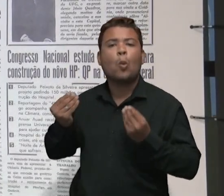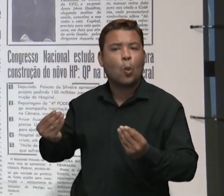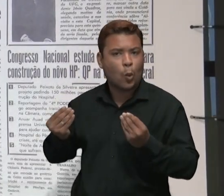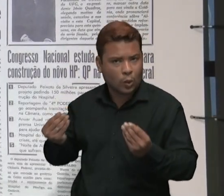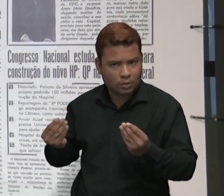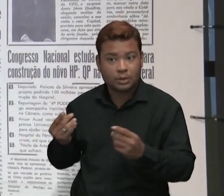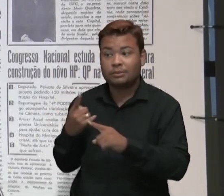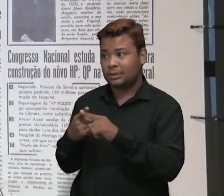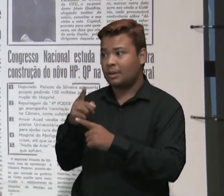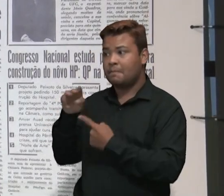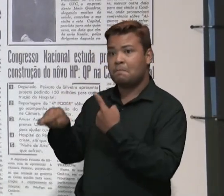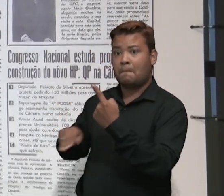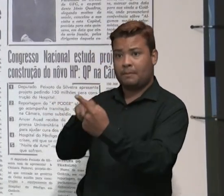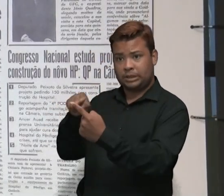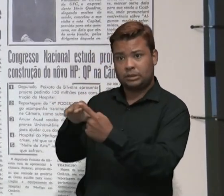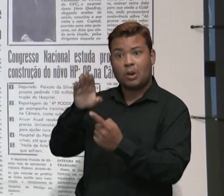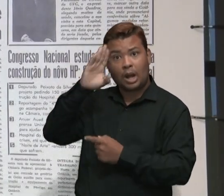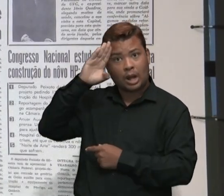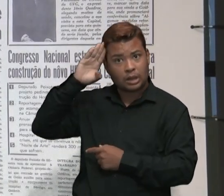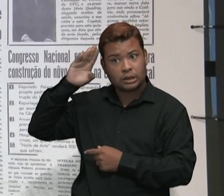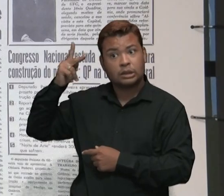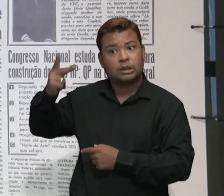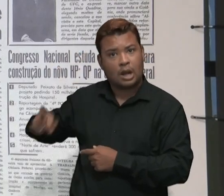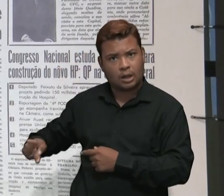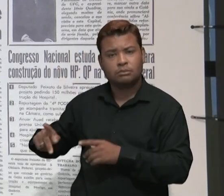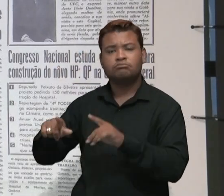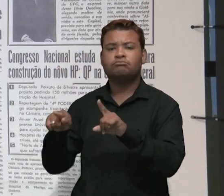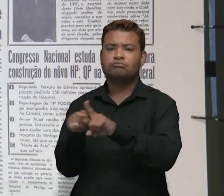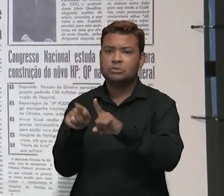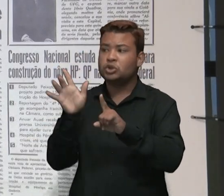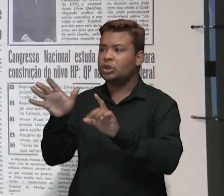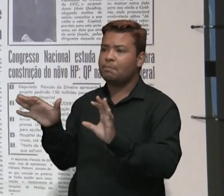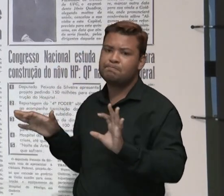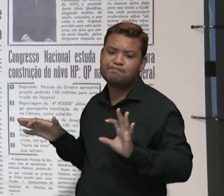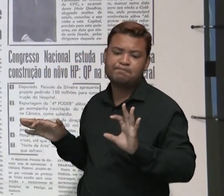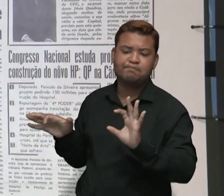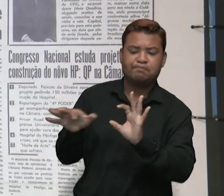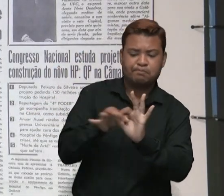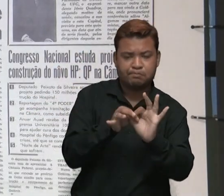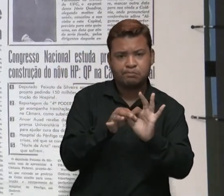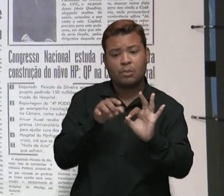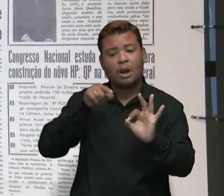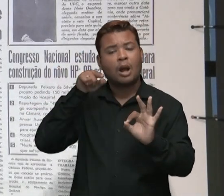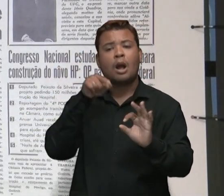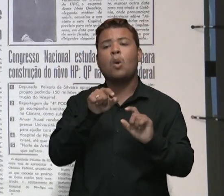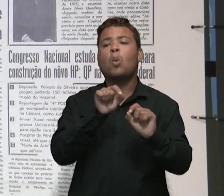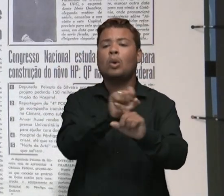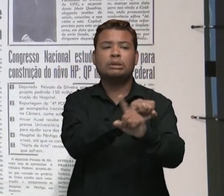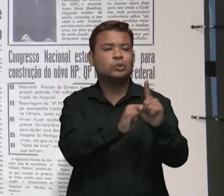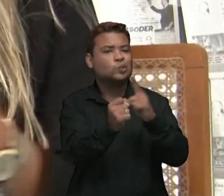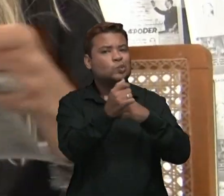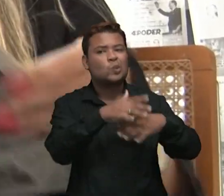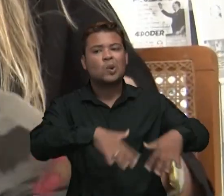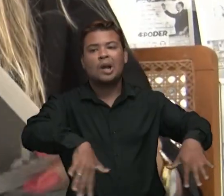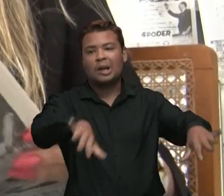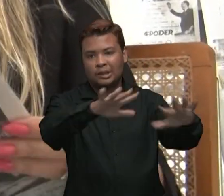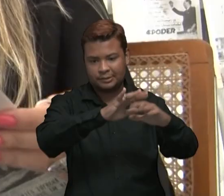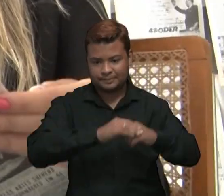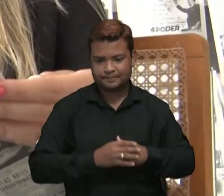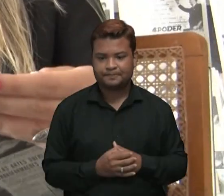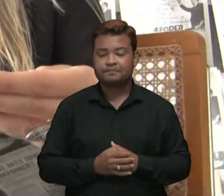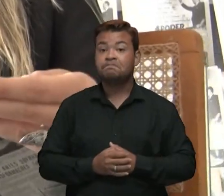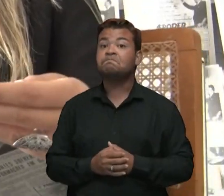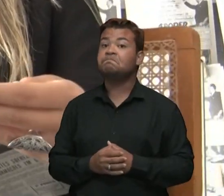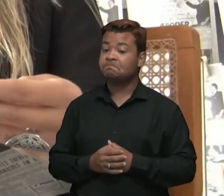a sua missão acadêmica e também já fazendo vínculos muito precisos com a sociedade em geral. Conhecer